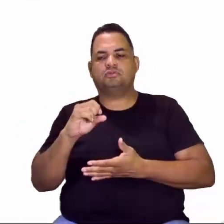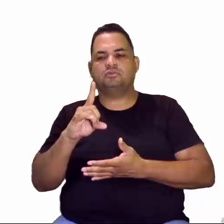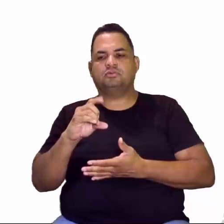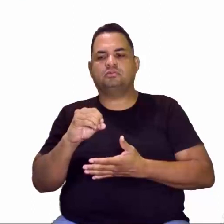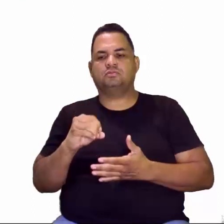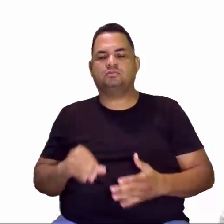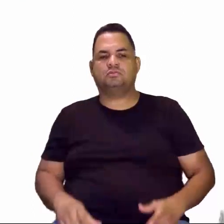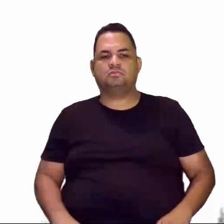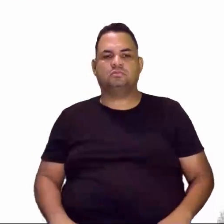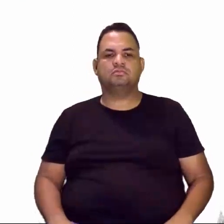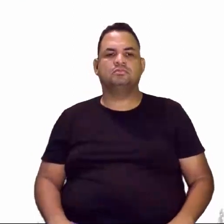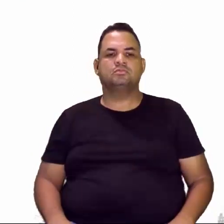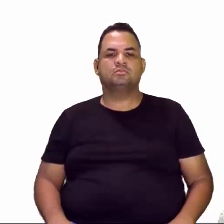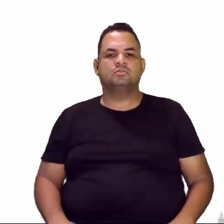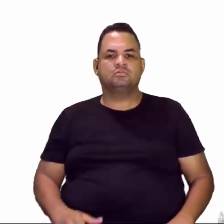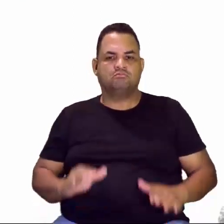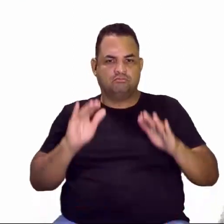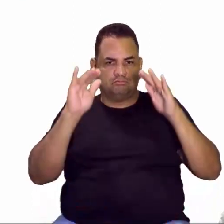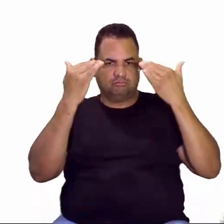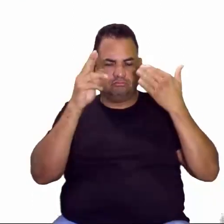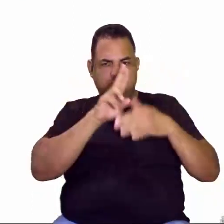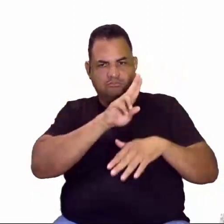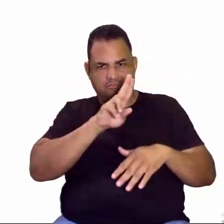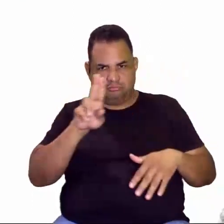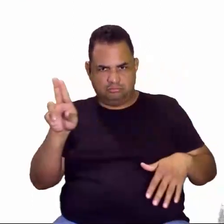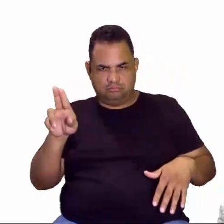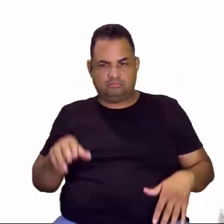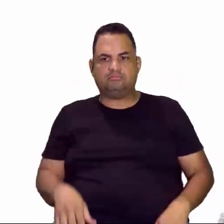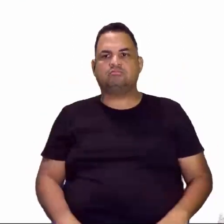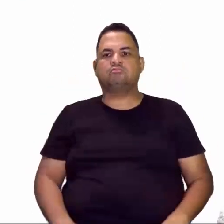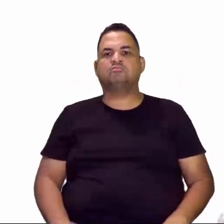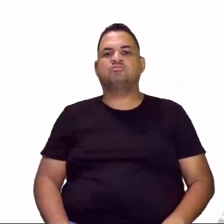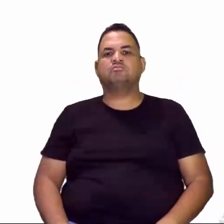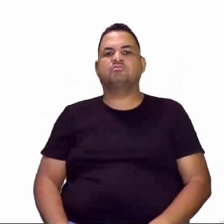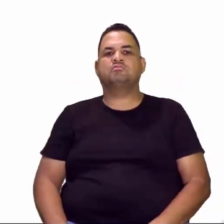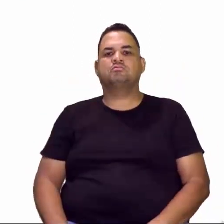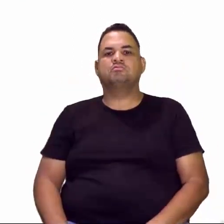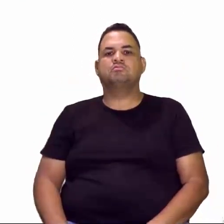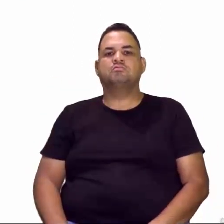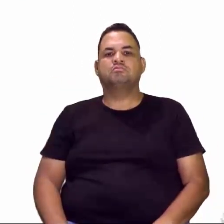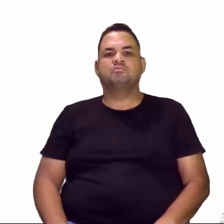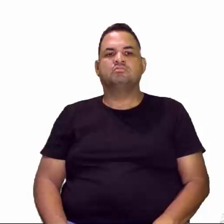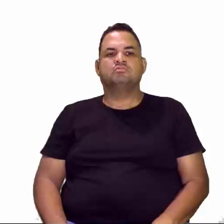sódio. Vocês prestaram atenção nos nomes que estão grifados aí em negrito?